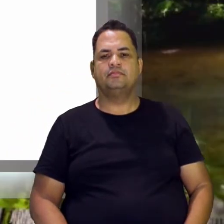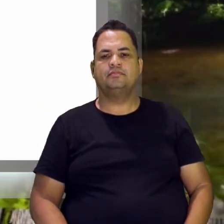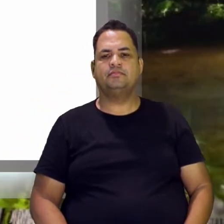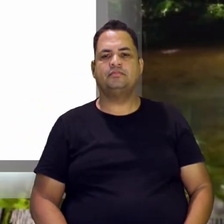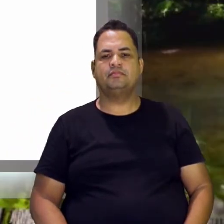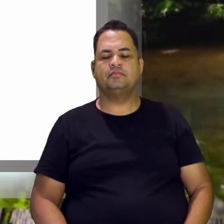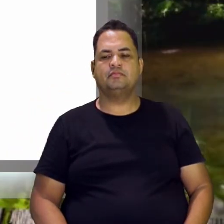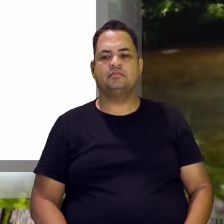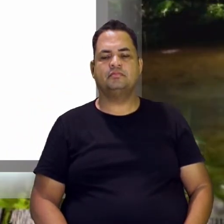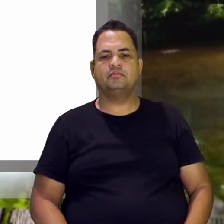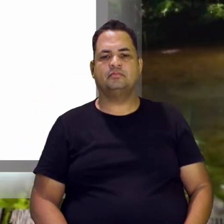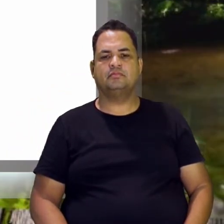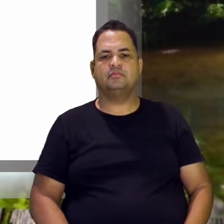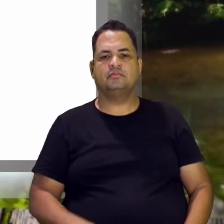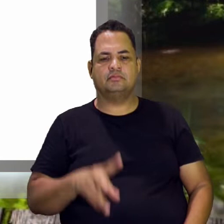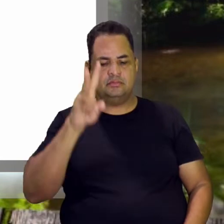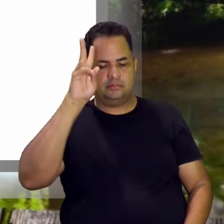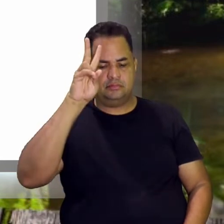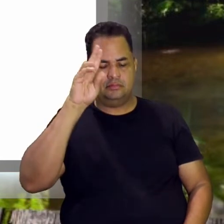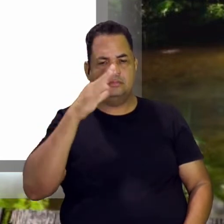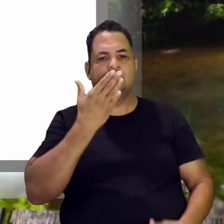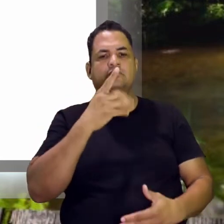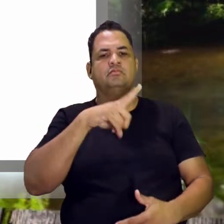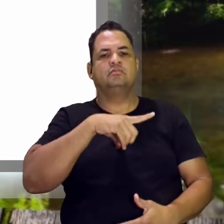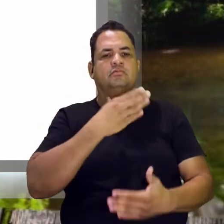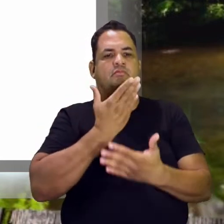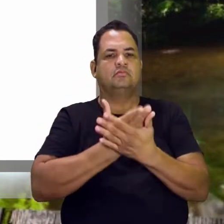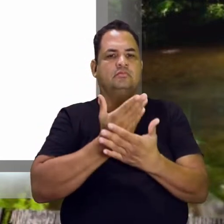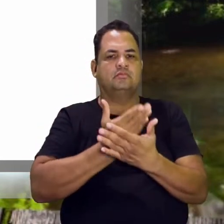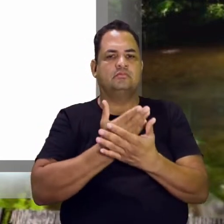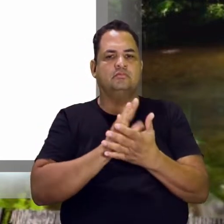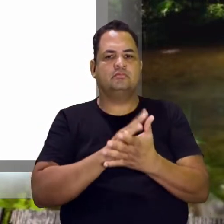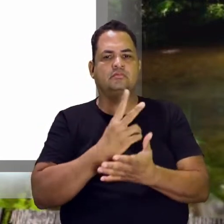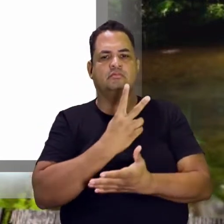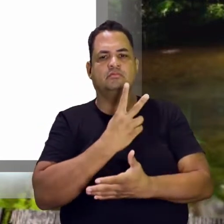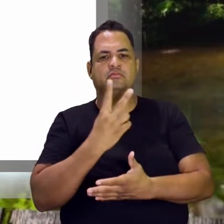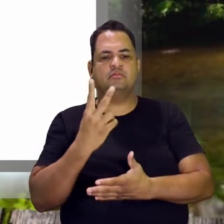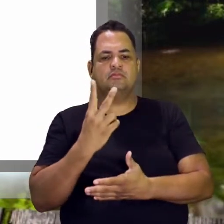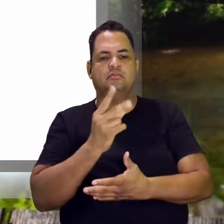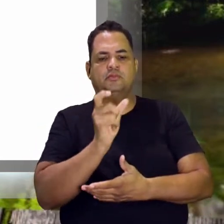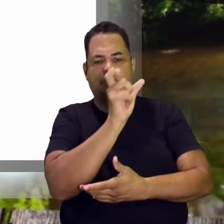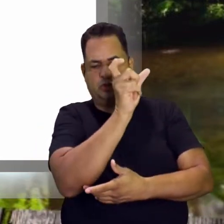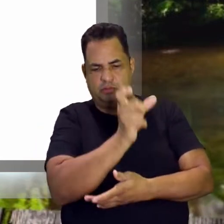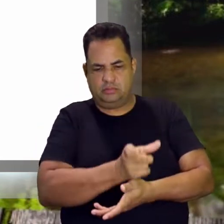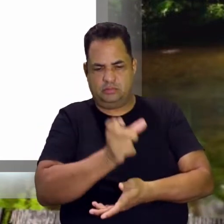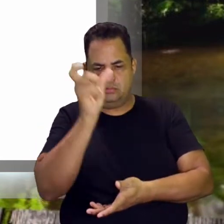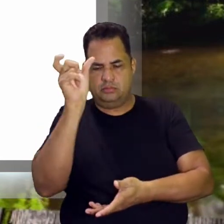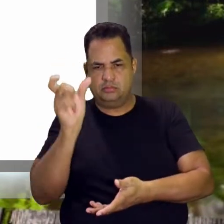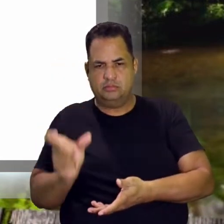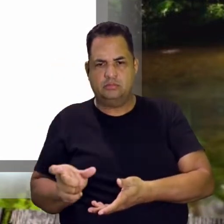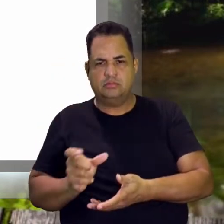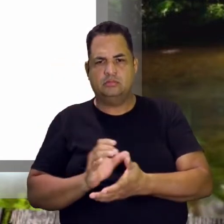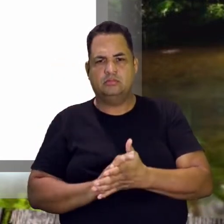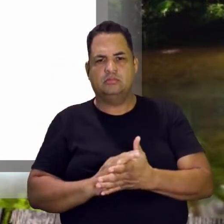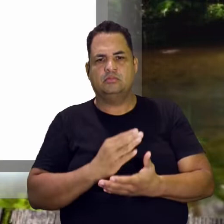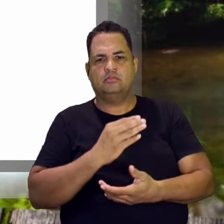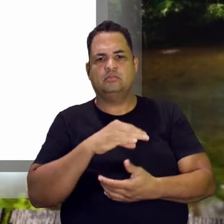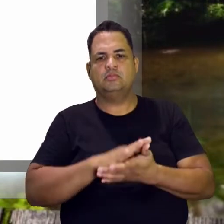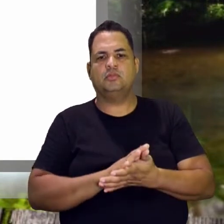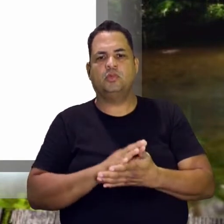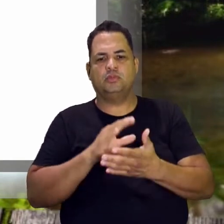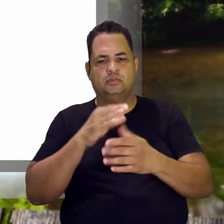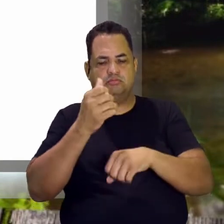Tempo geológico. Você lembra que a gente teve uma aula onde nós falamos de dois personagens, né? Oparin e